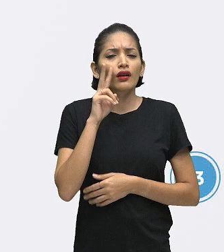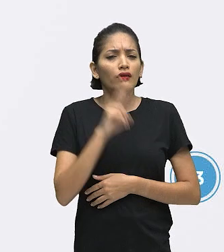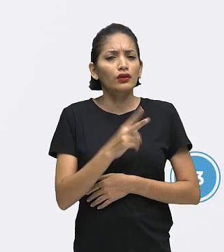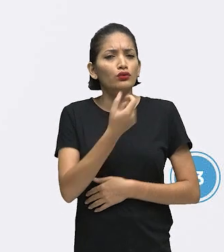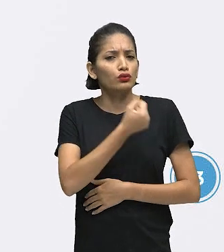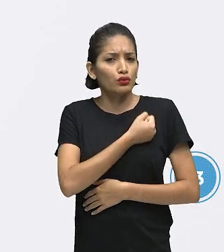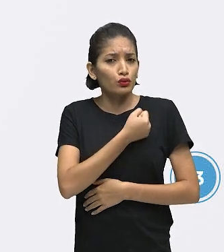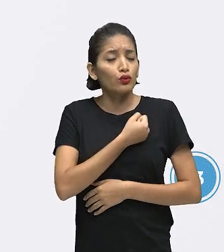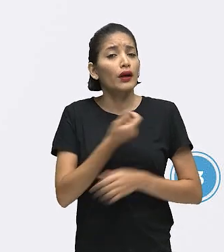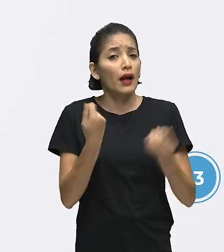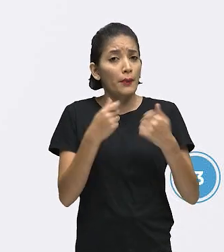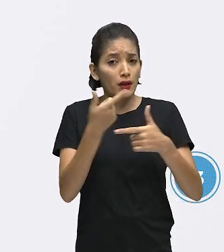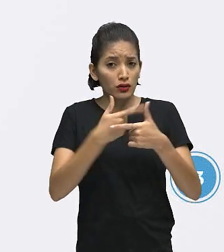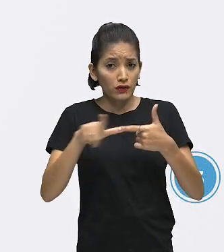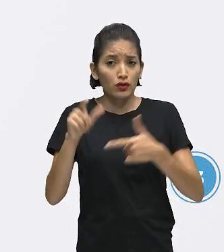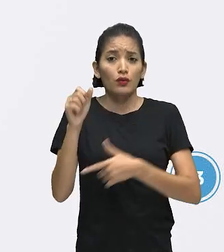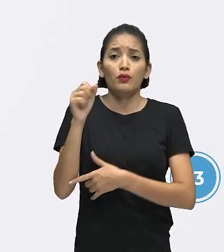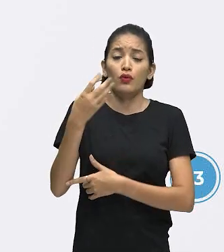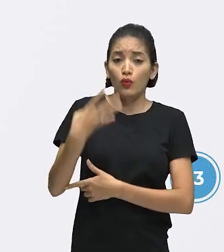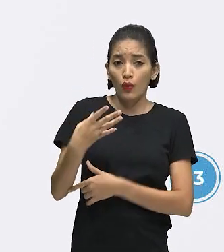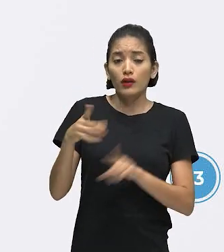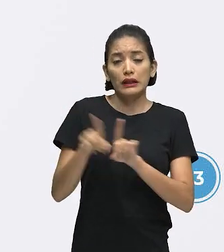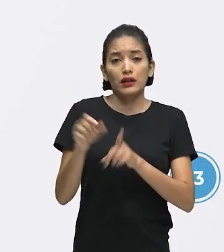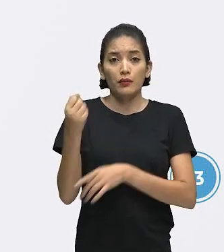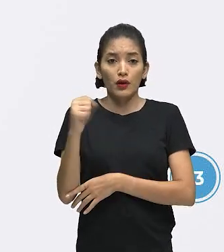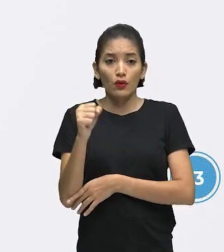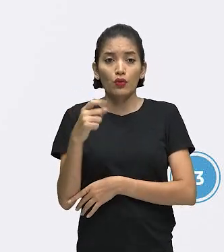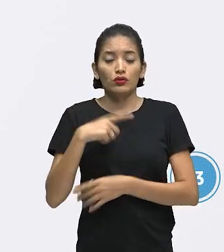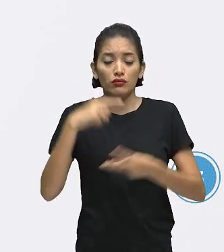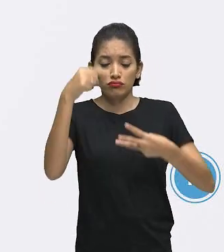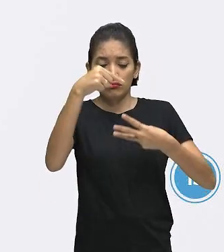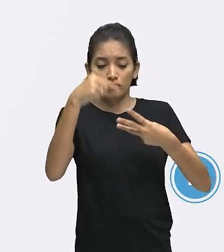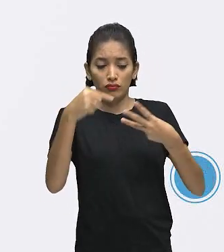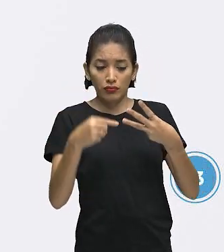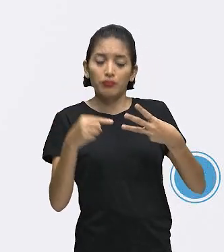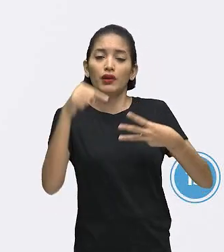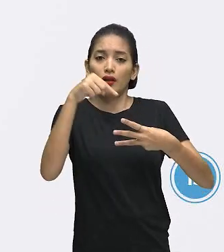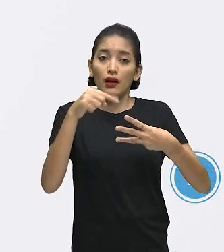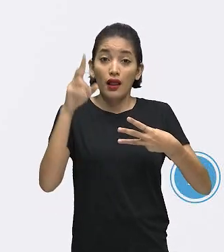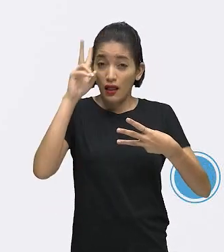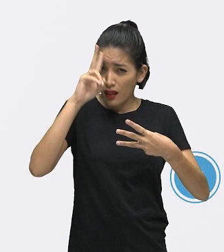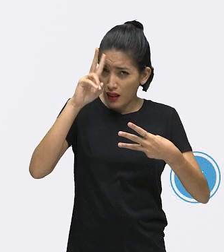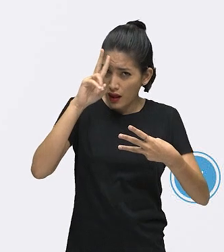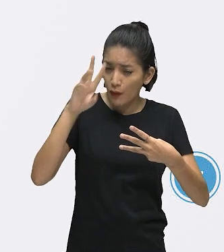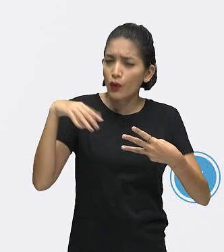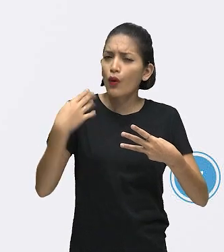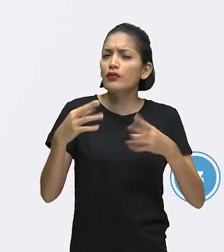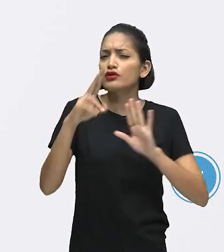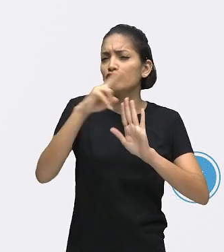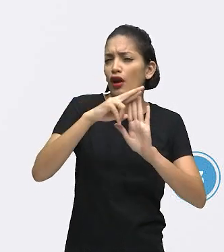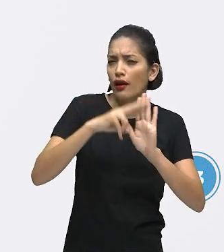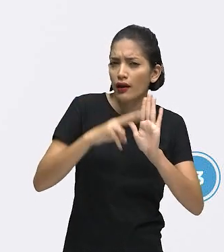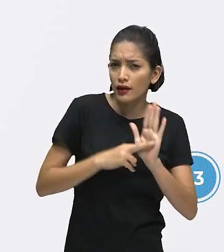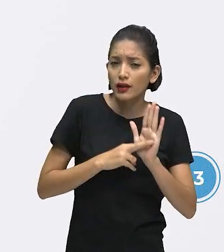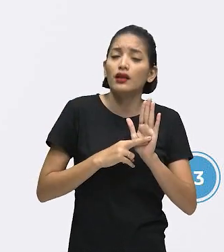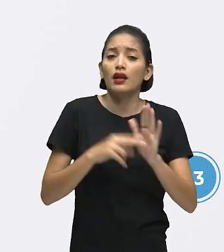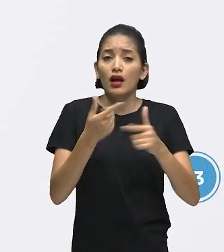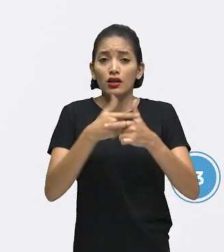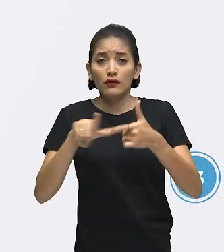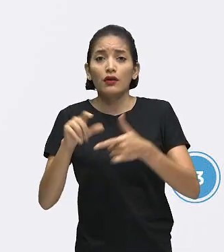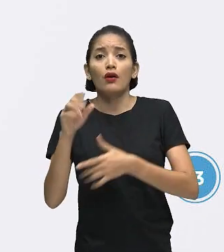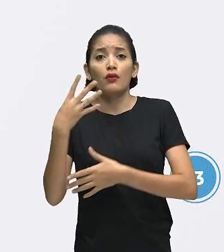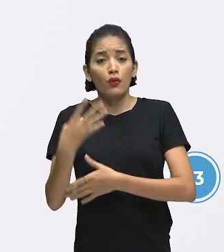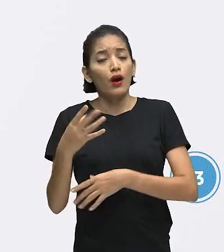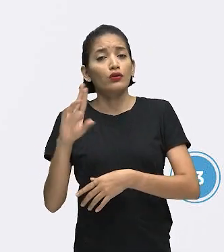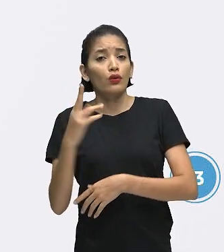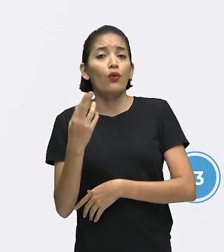são divisíveis por 4 e por 8. Temos aí 3 itens, lembrem lá dos critérios, que para dividir por 4 e por 8,